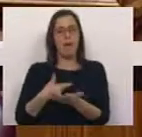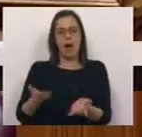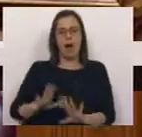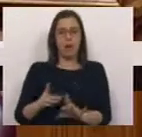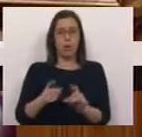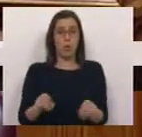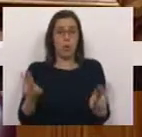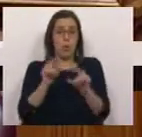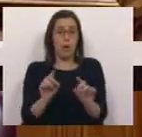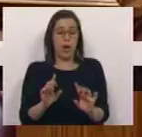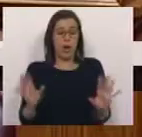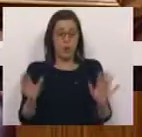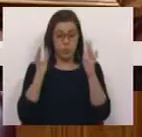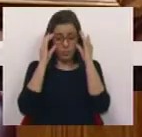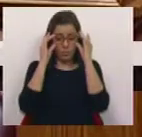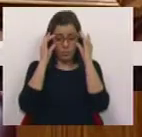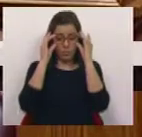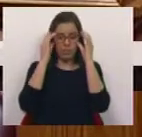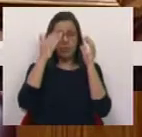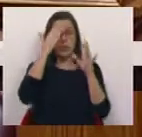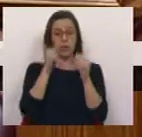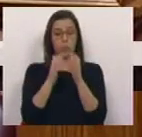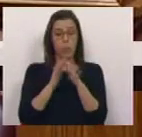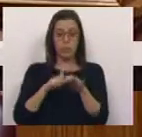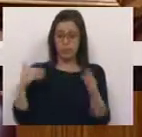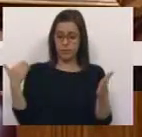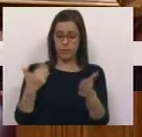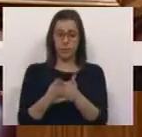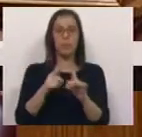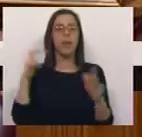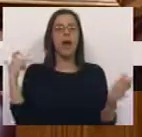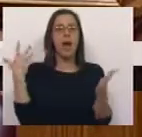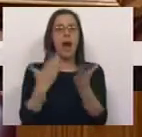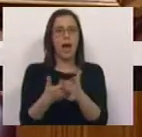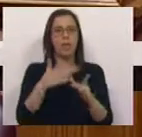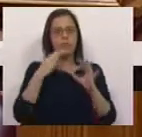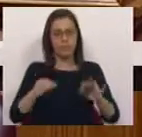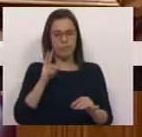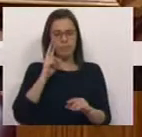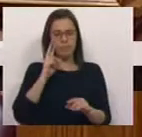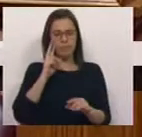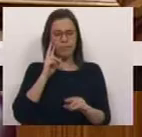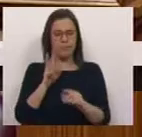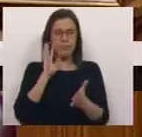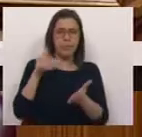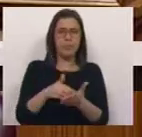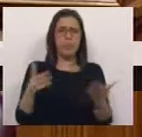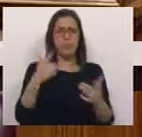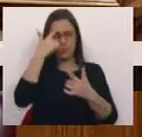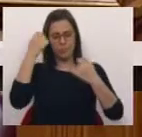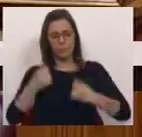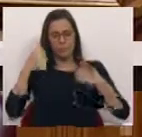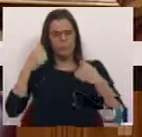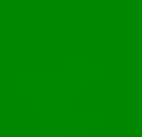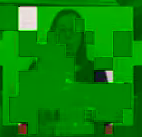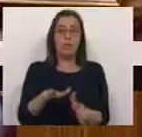é nada de novo também. Mas eu acho que depois de todo este tempo e depois destes anos todos, e olhando para o resultado, aos produtos, definitivamente